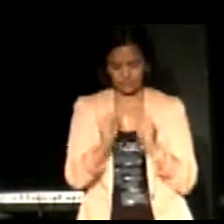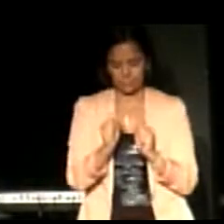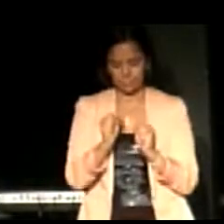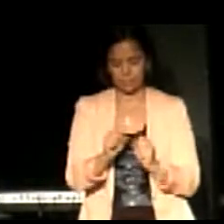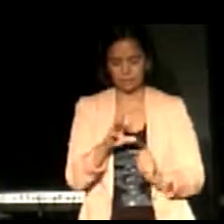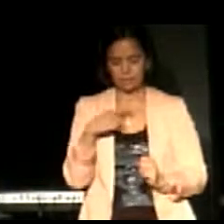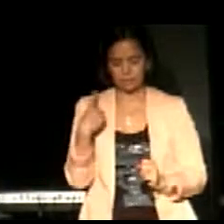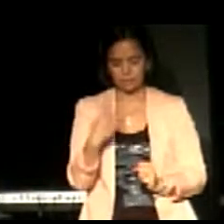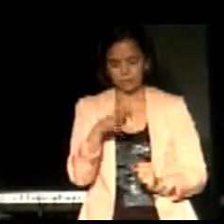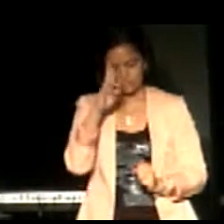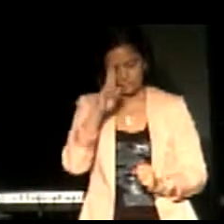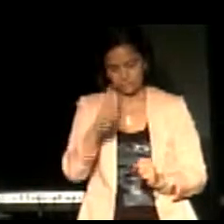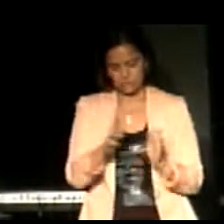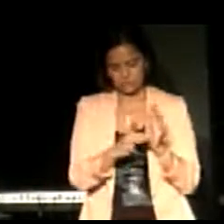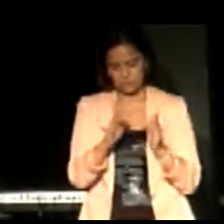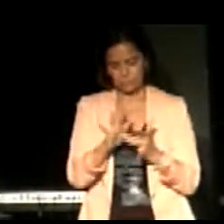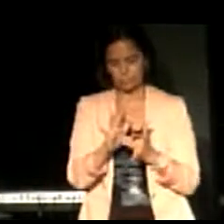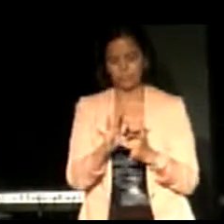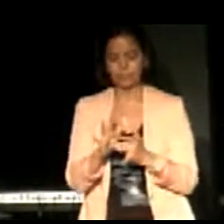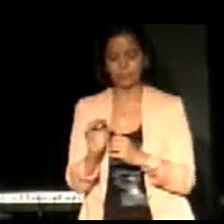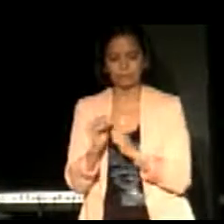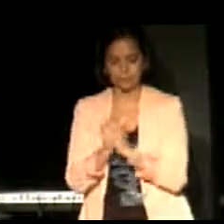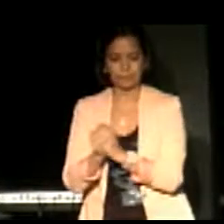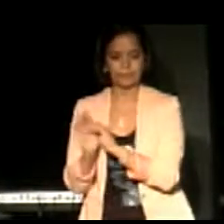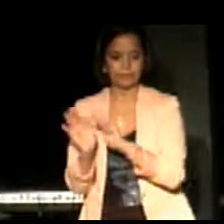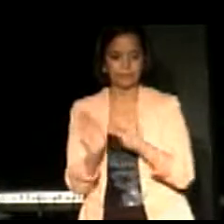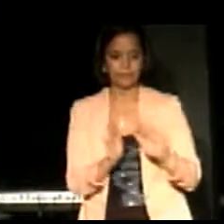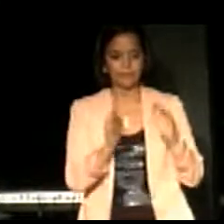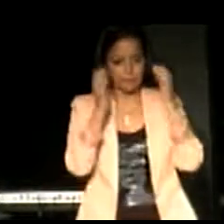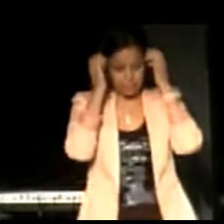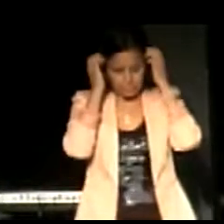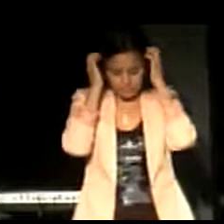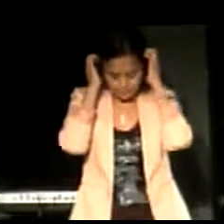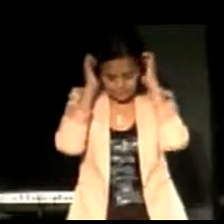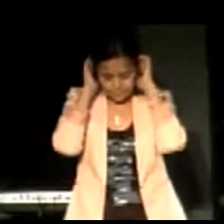nosso amado Senhor Jesus. Amém.